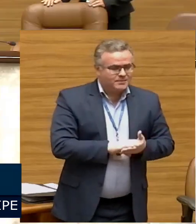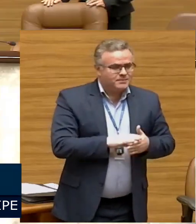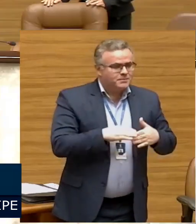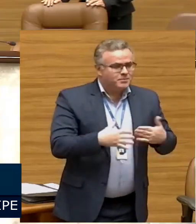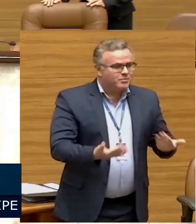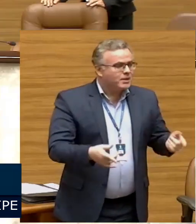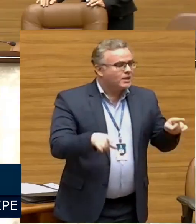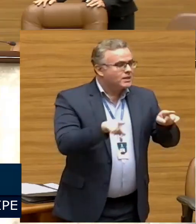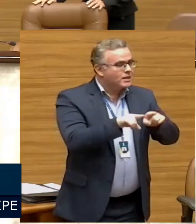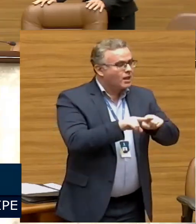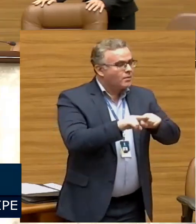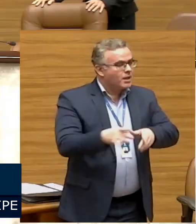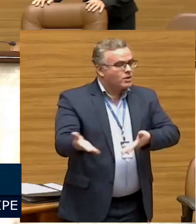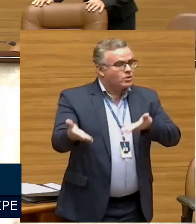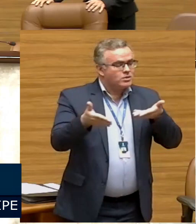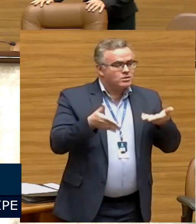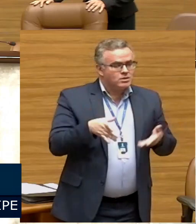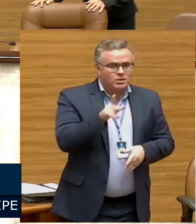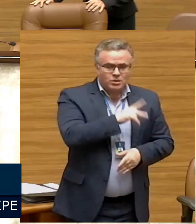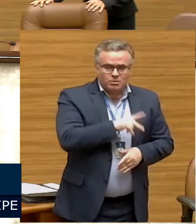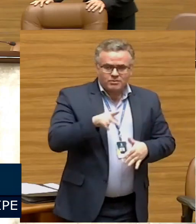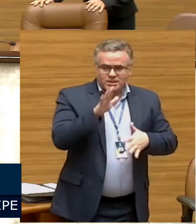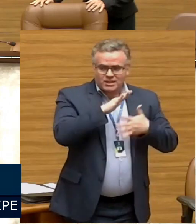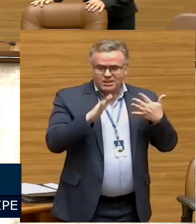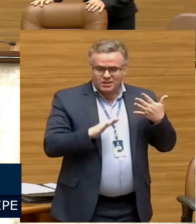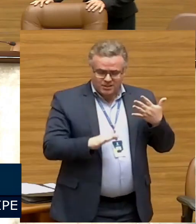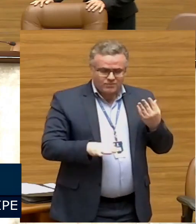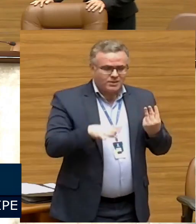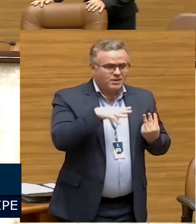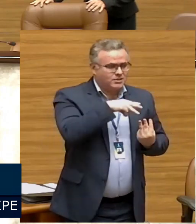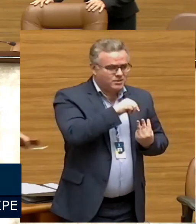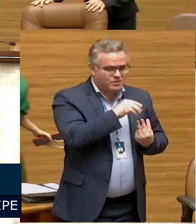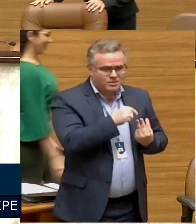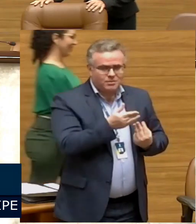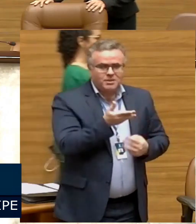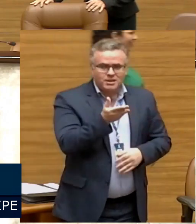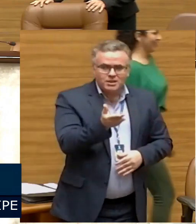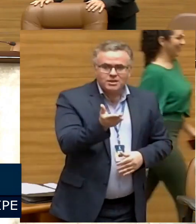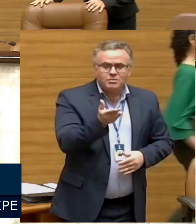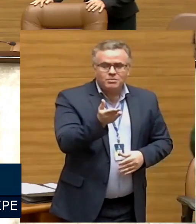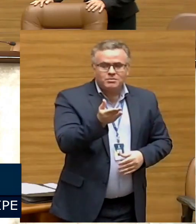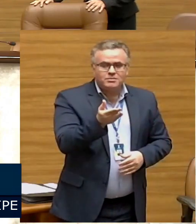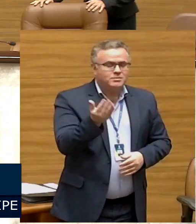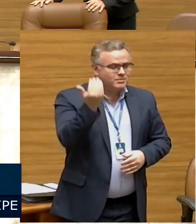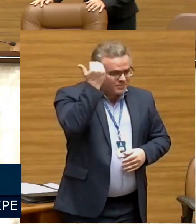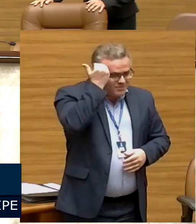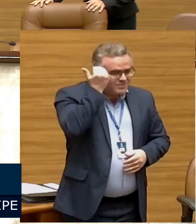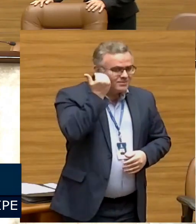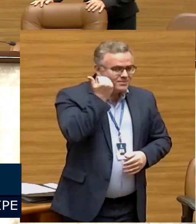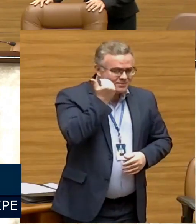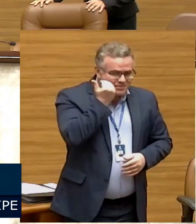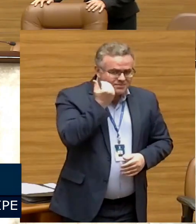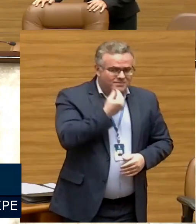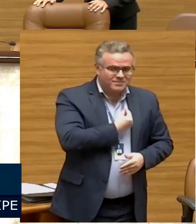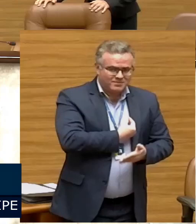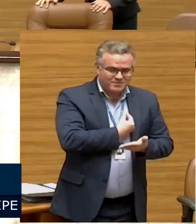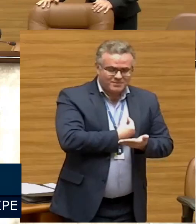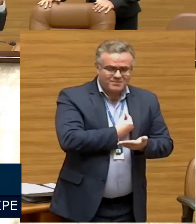Também convidar a professora de Libras da Universidade Federal de Sergipe, Alzenira